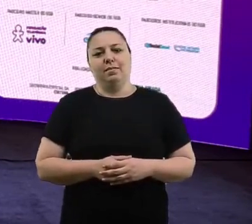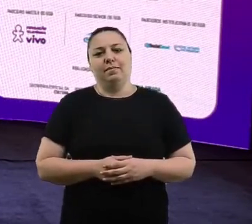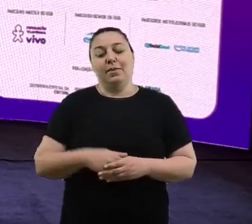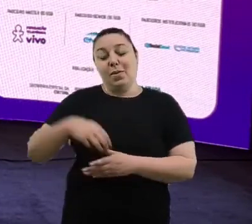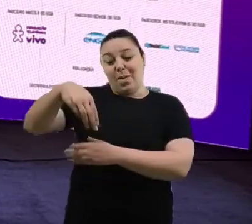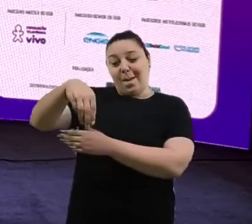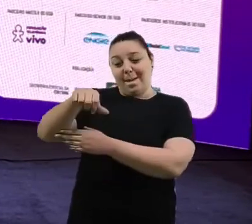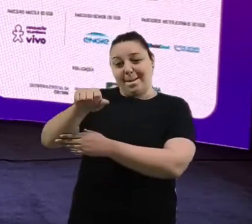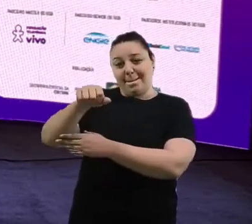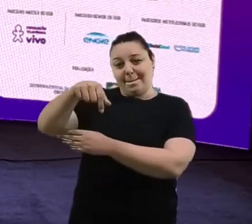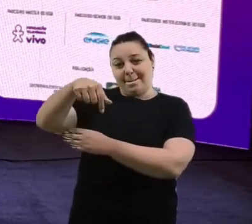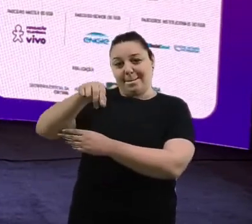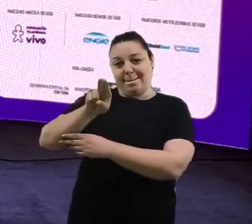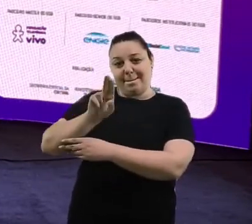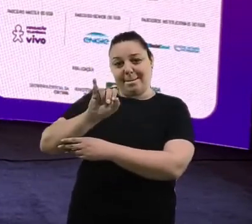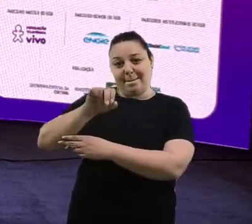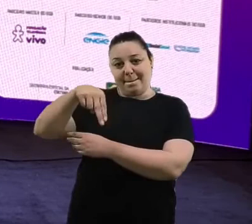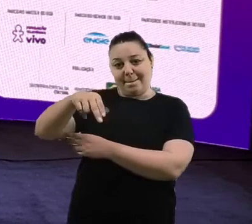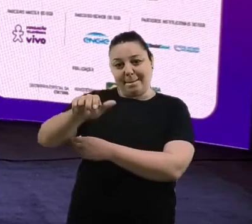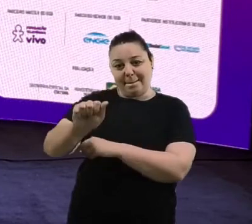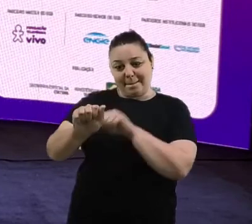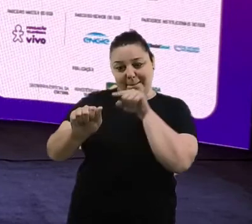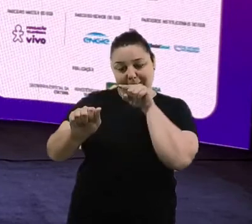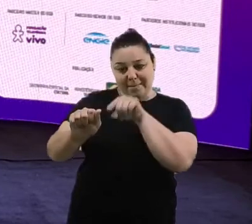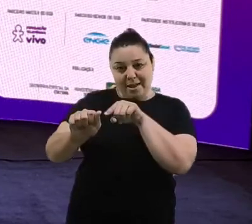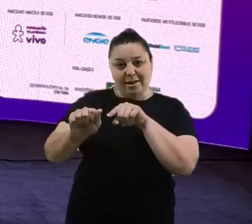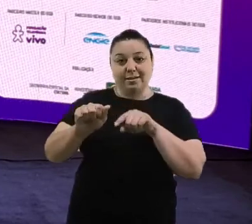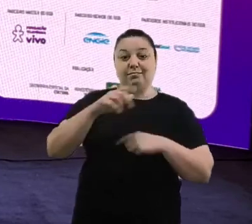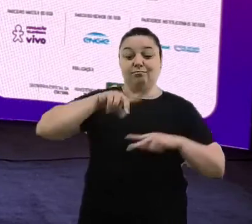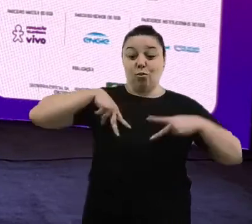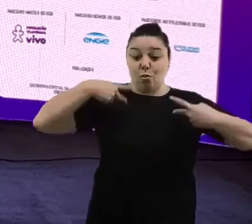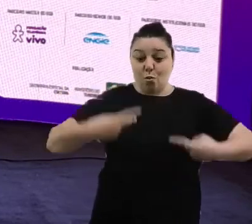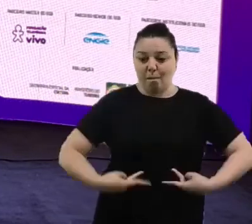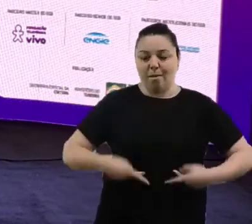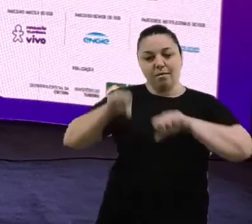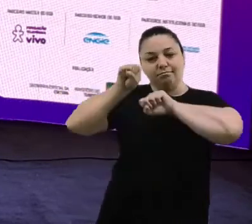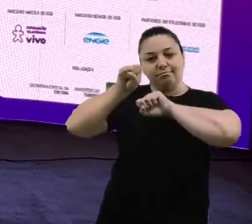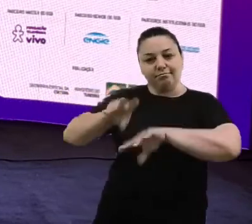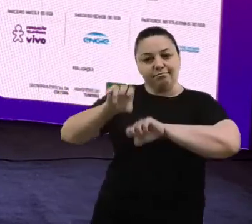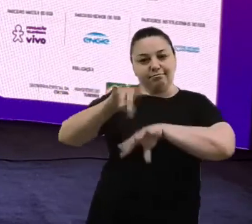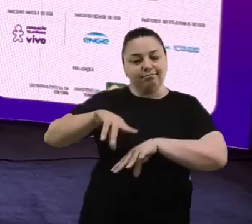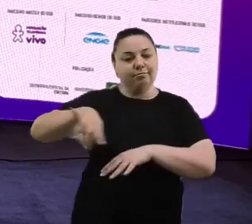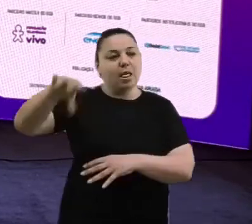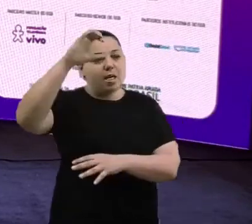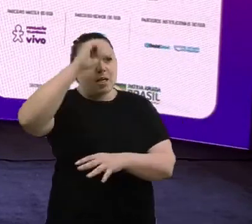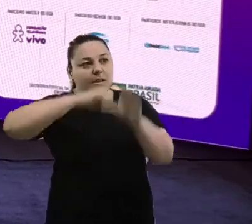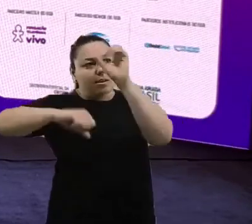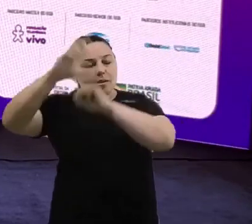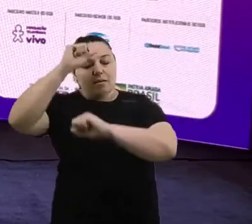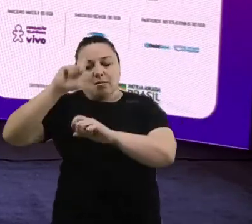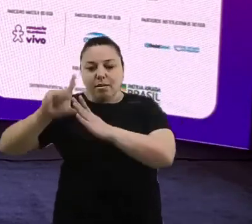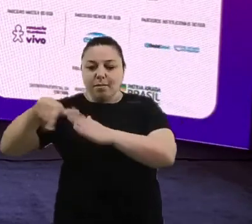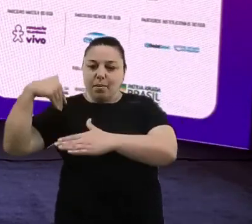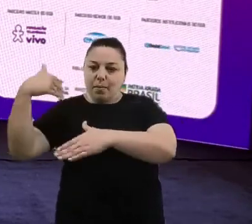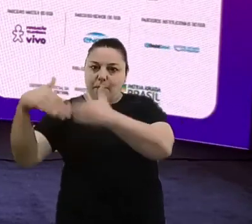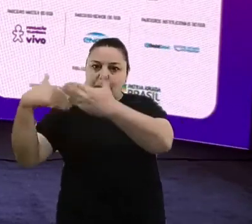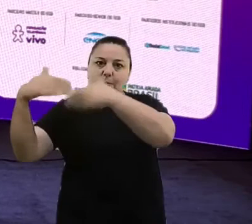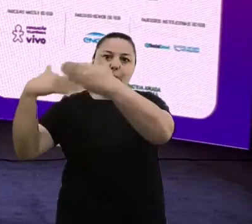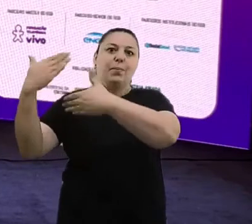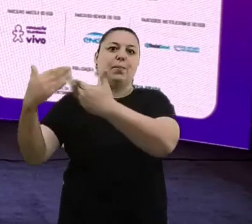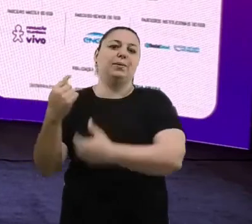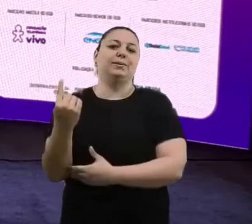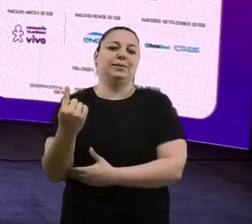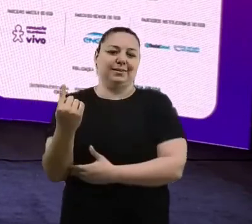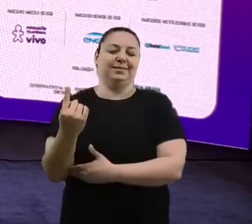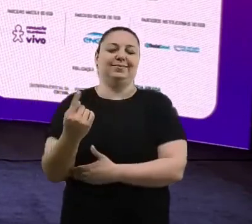ela vai aprimorando e melhorando, ela aprende inicialmente, depois ela vai se aprimorando sozinha, né? Para a gente tentar ser mais